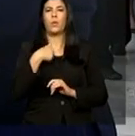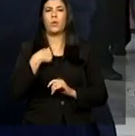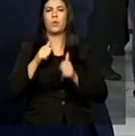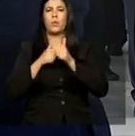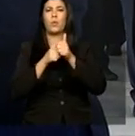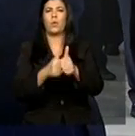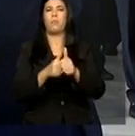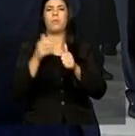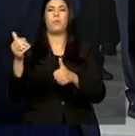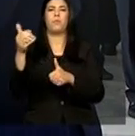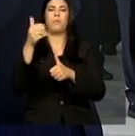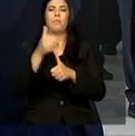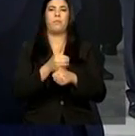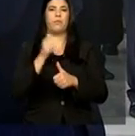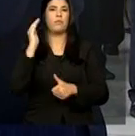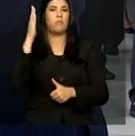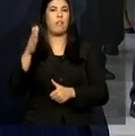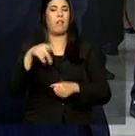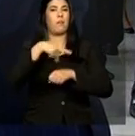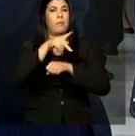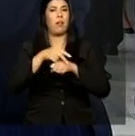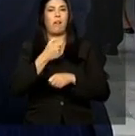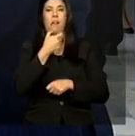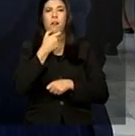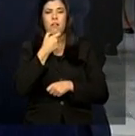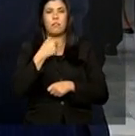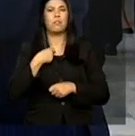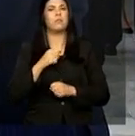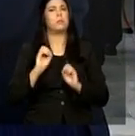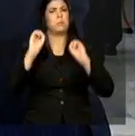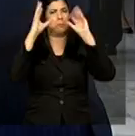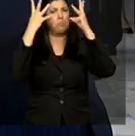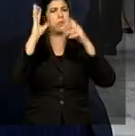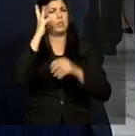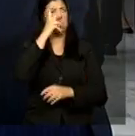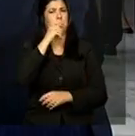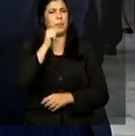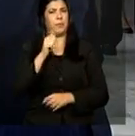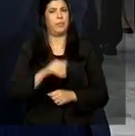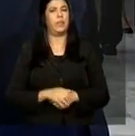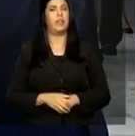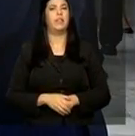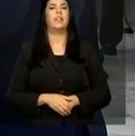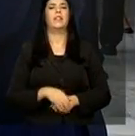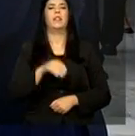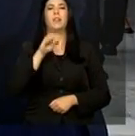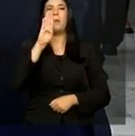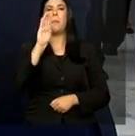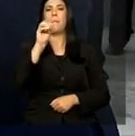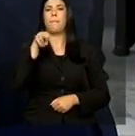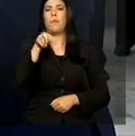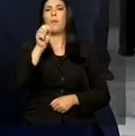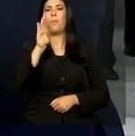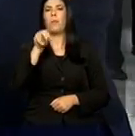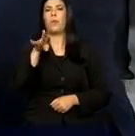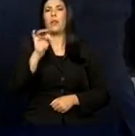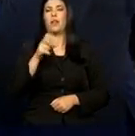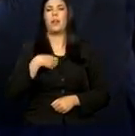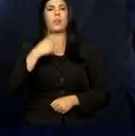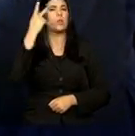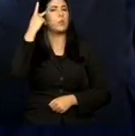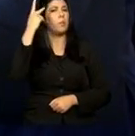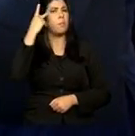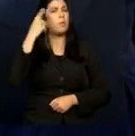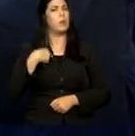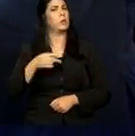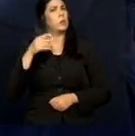presidenta Dilma Rousseff, direto da Inglaterra. A cerimônia está muito bonita. O Tiago Bombonatti, de Capivari, São Paulo. Muito